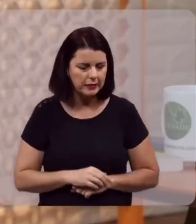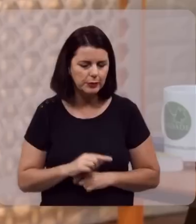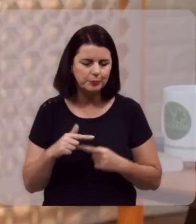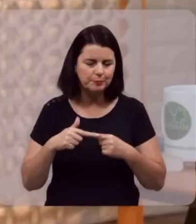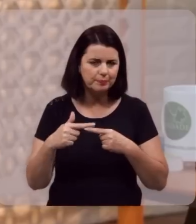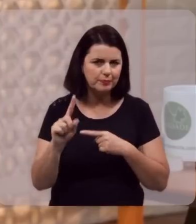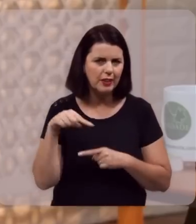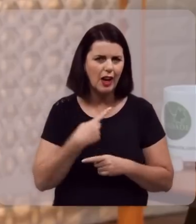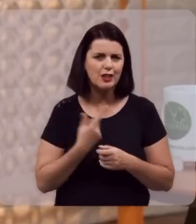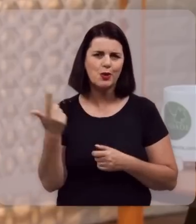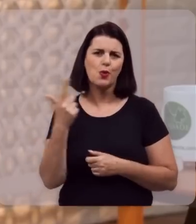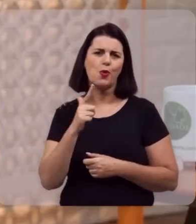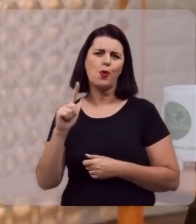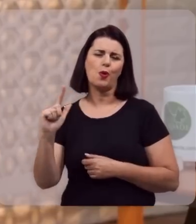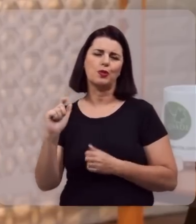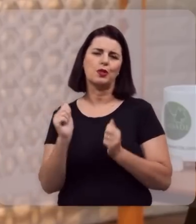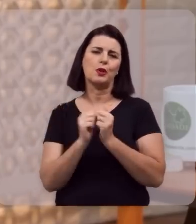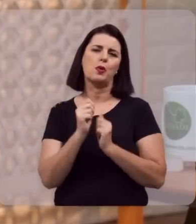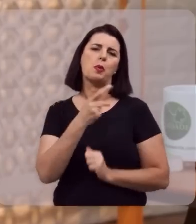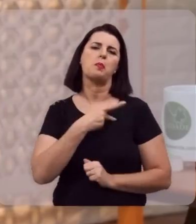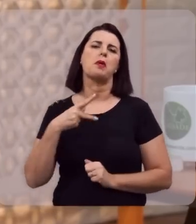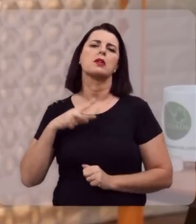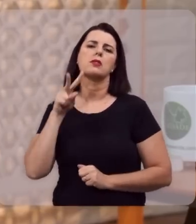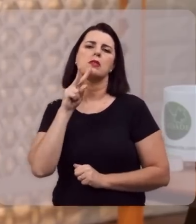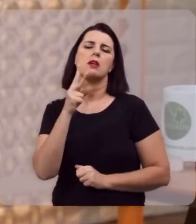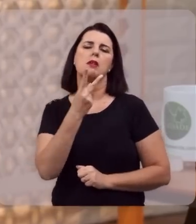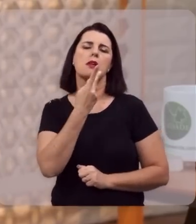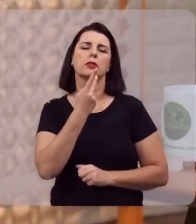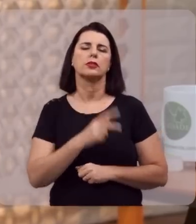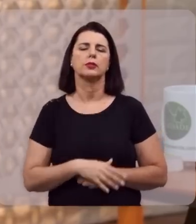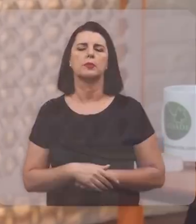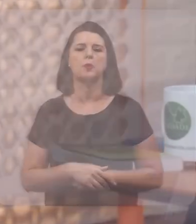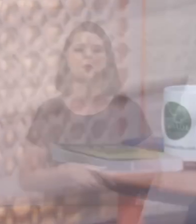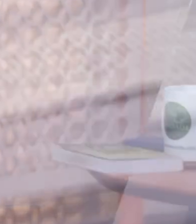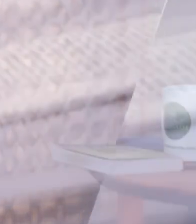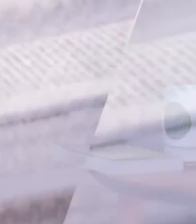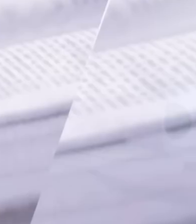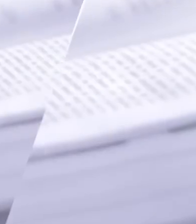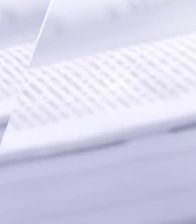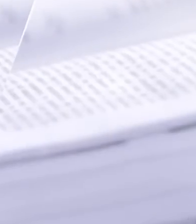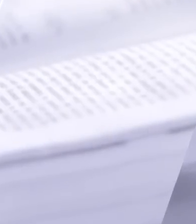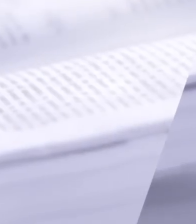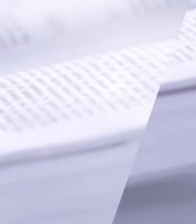não, daqui a pouquinho a gente continua com o reverendo Hernandes Dias Lopes.